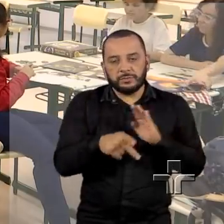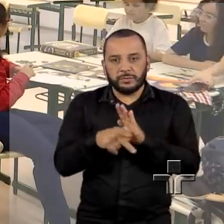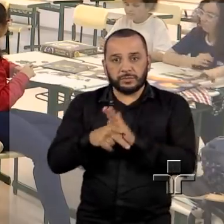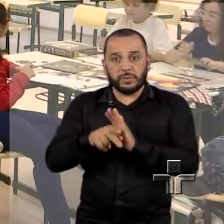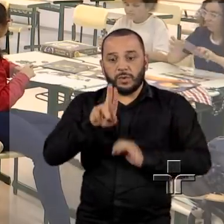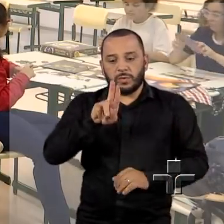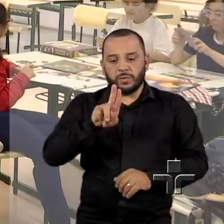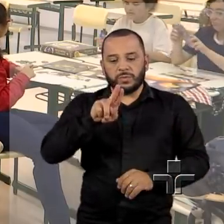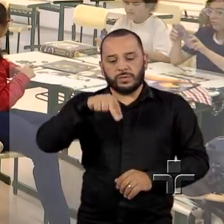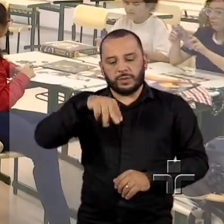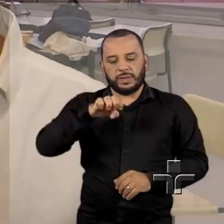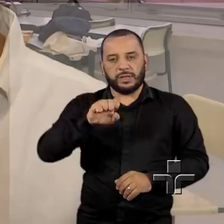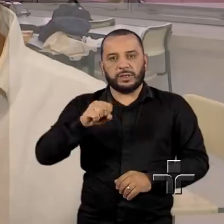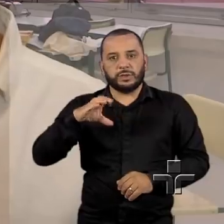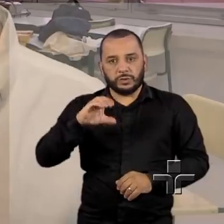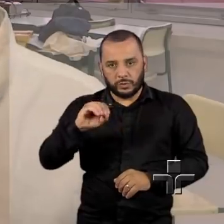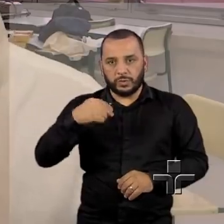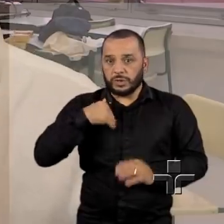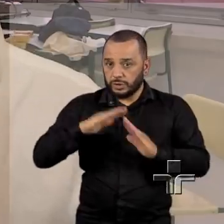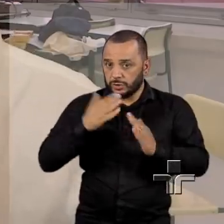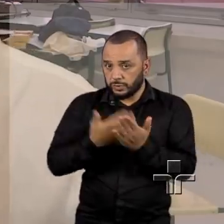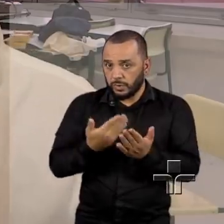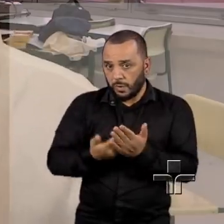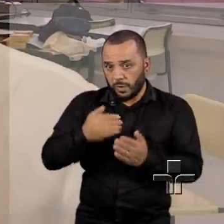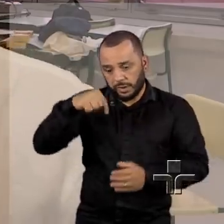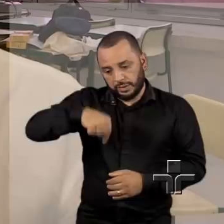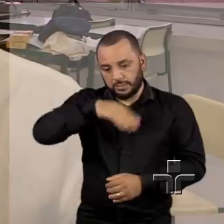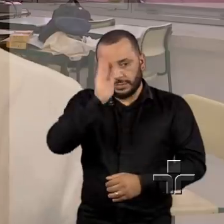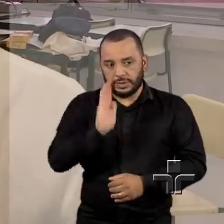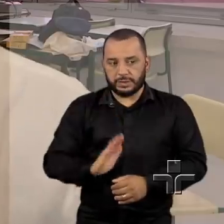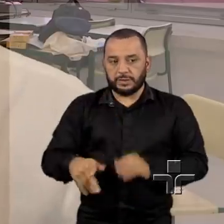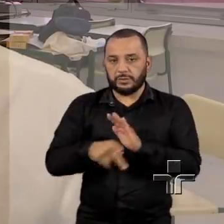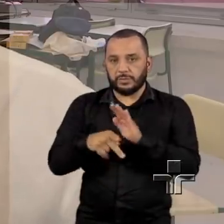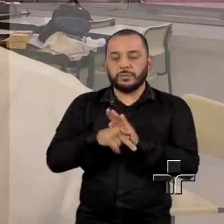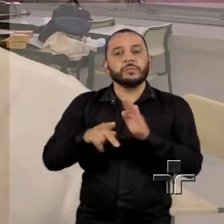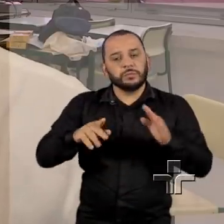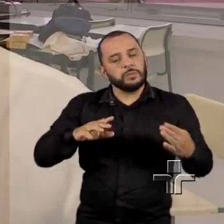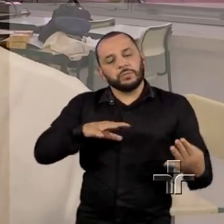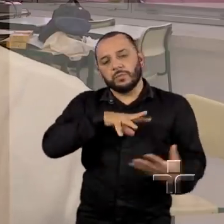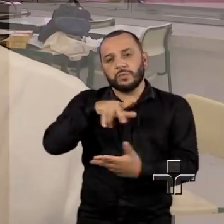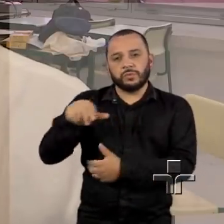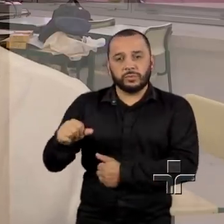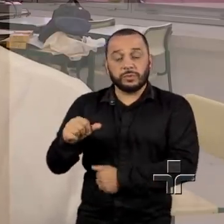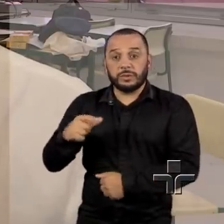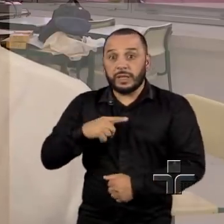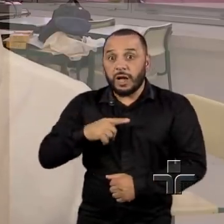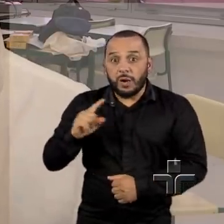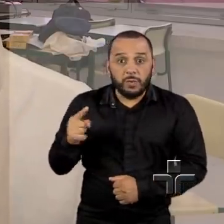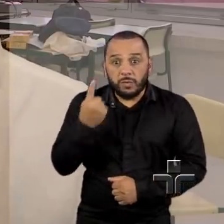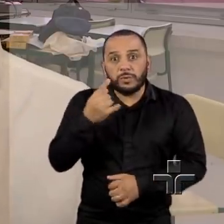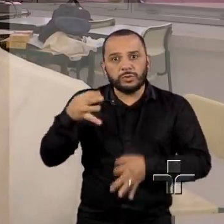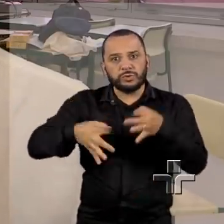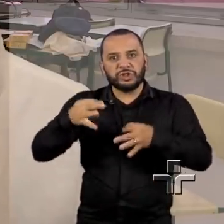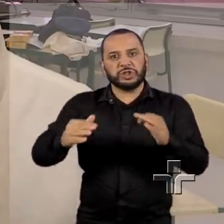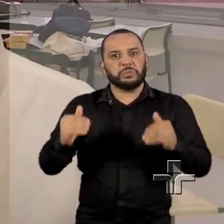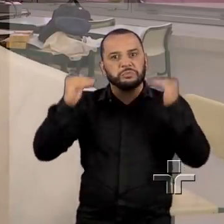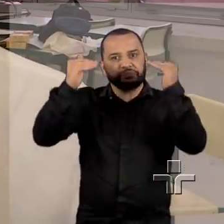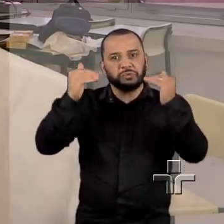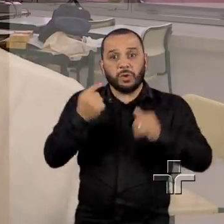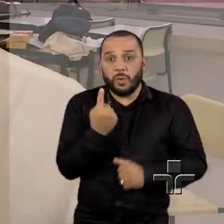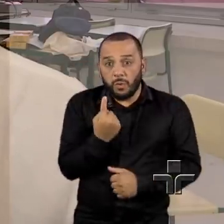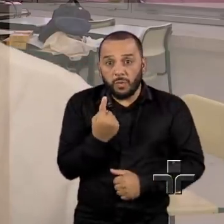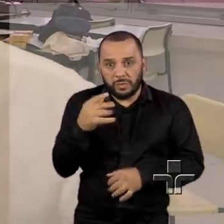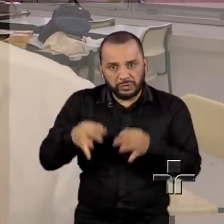do Brasil e do mundo. Não acredite que existe uma justiça suprema, mas que existe o tempo todo uma busca